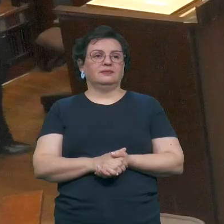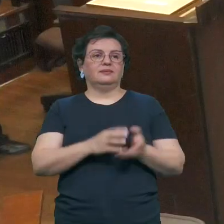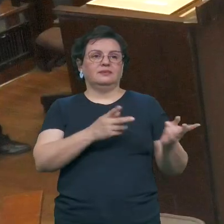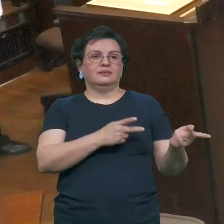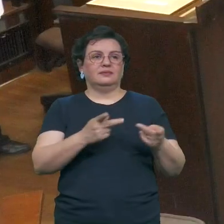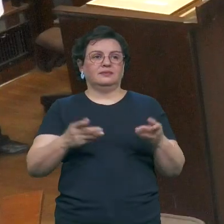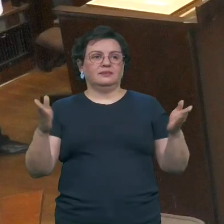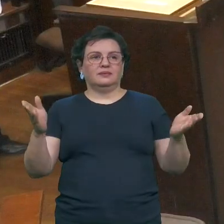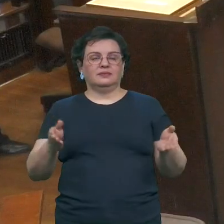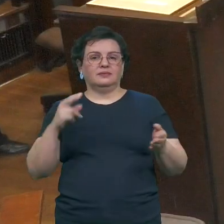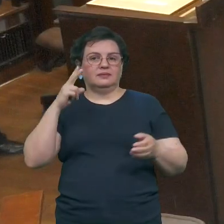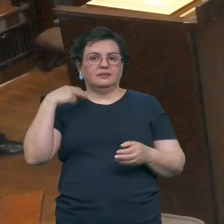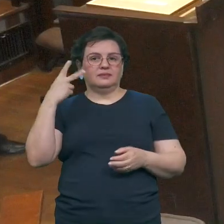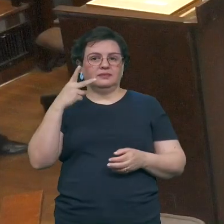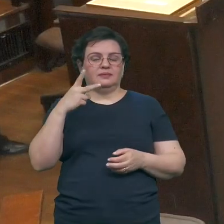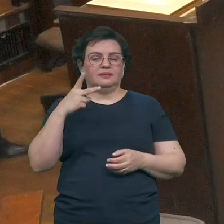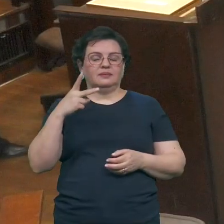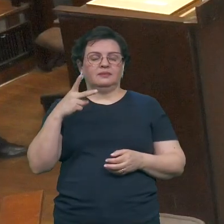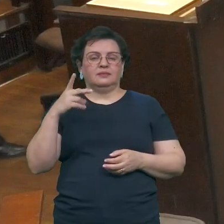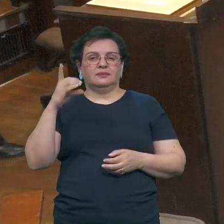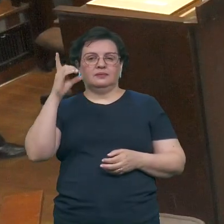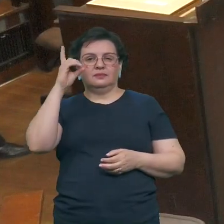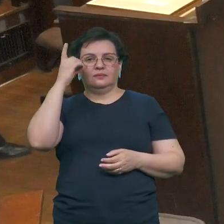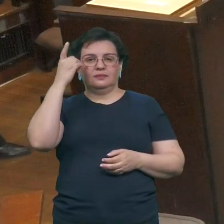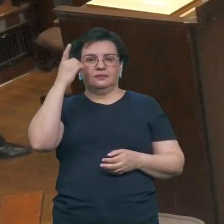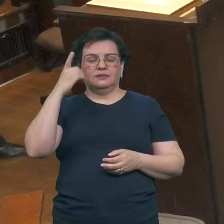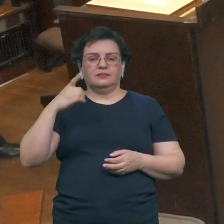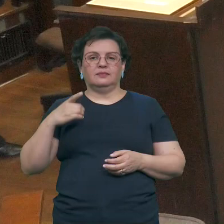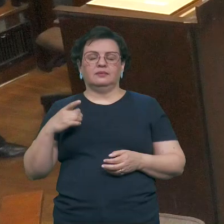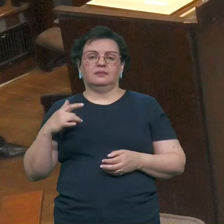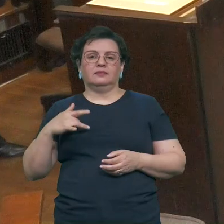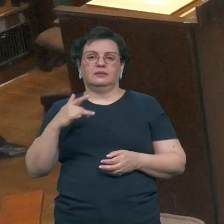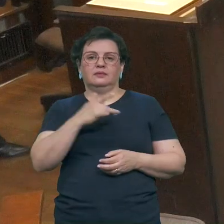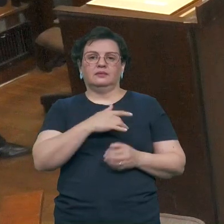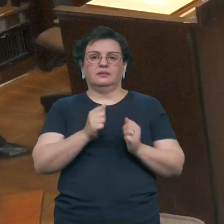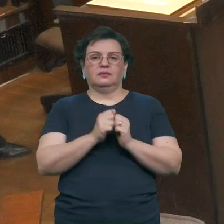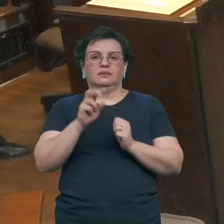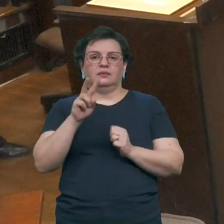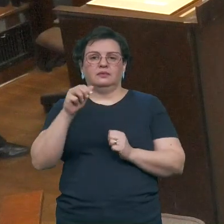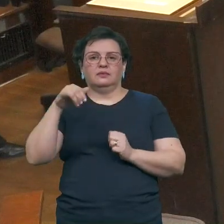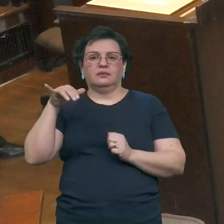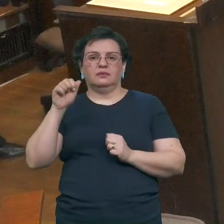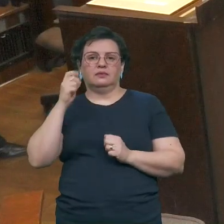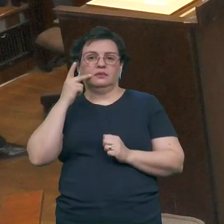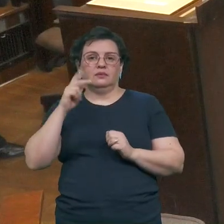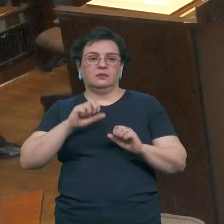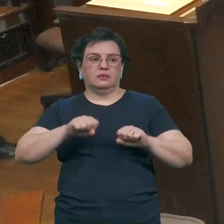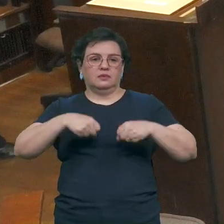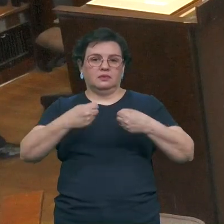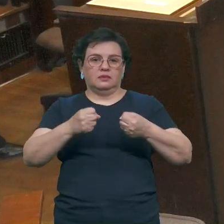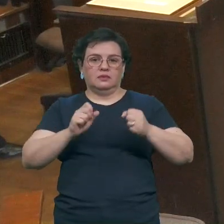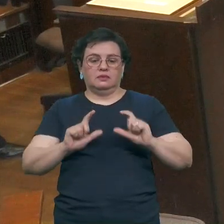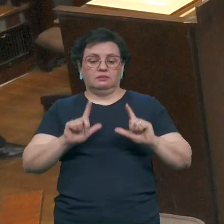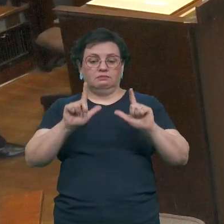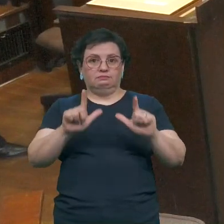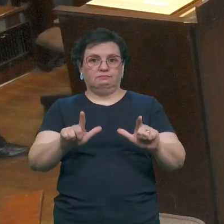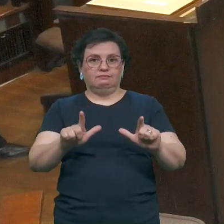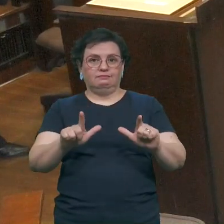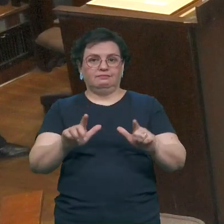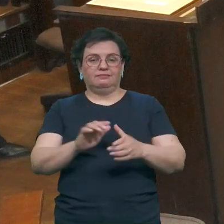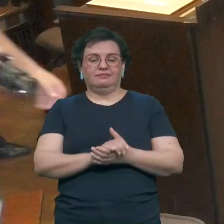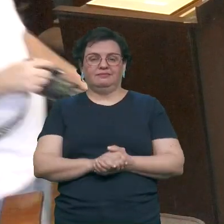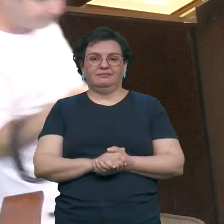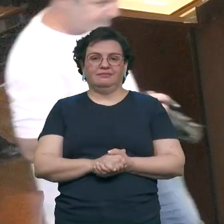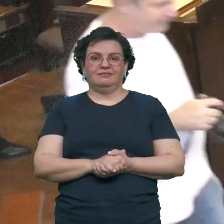Convido neste momento o vereador Danilo da Saúde, juntamente com a vereadora Vânia Ramos, para a entrega de um diploma comemorativo à